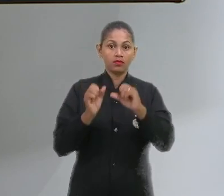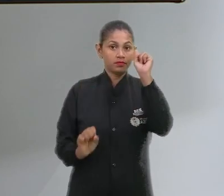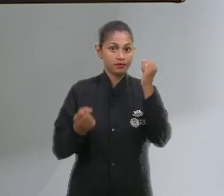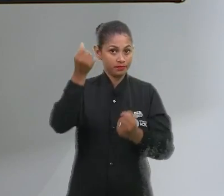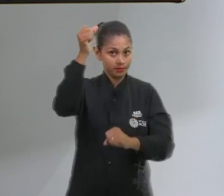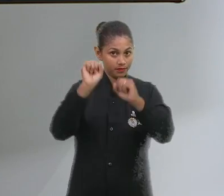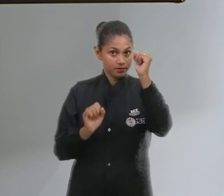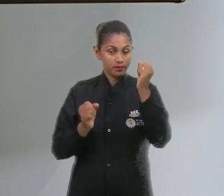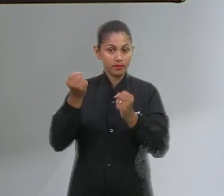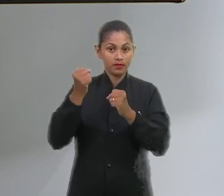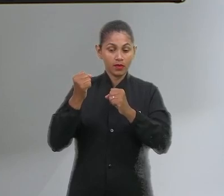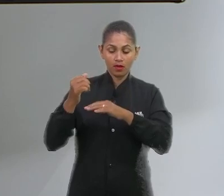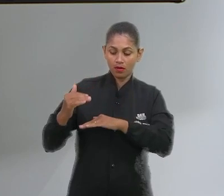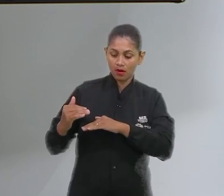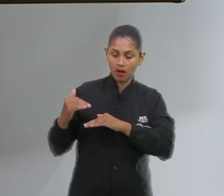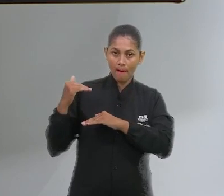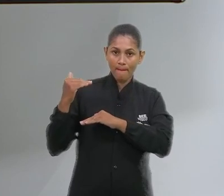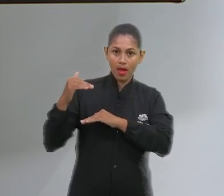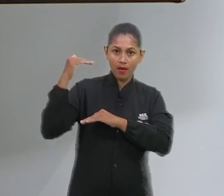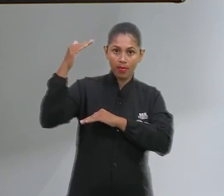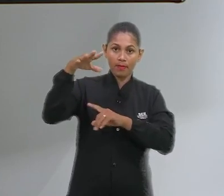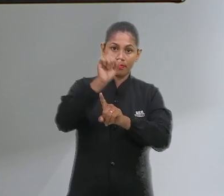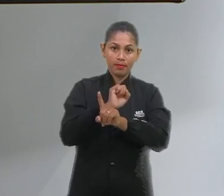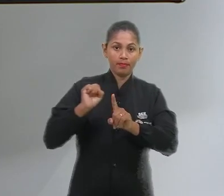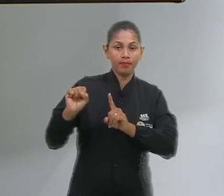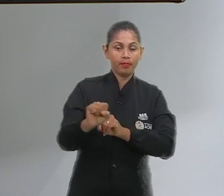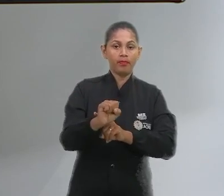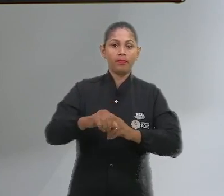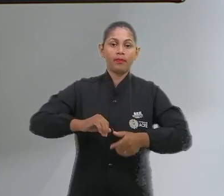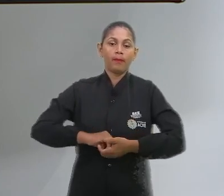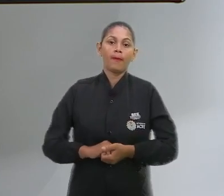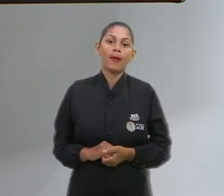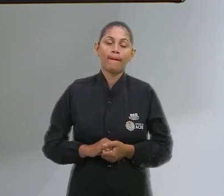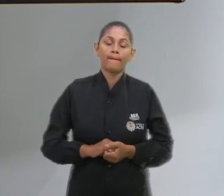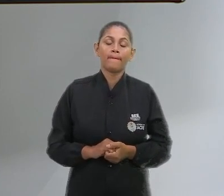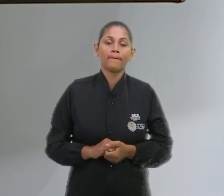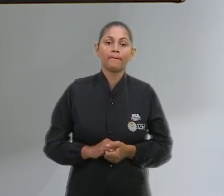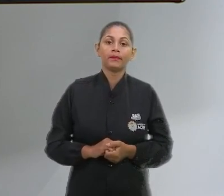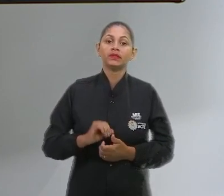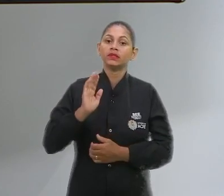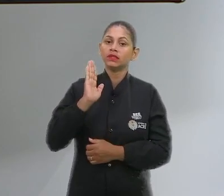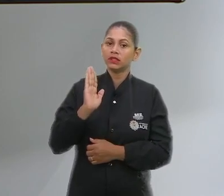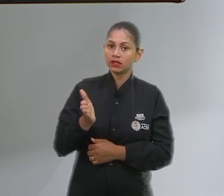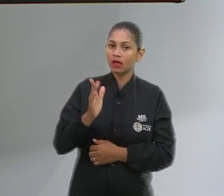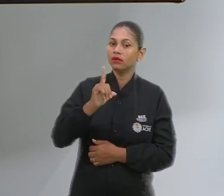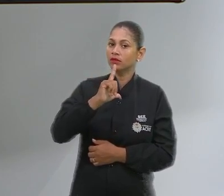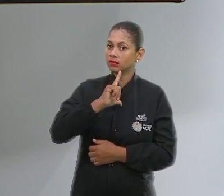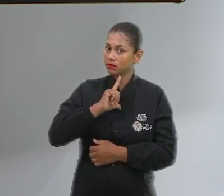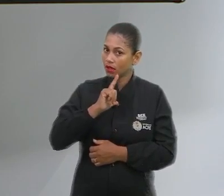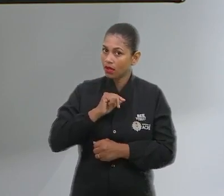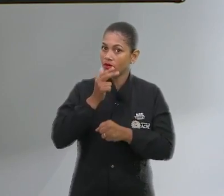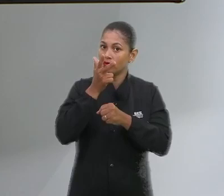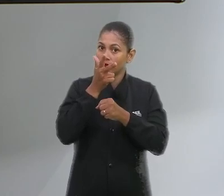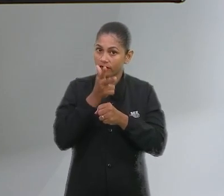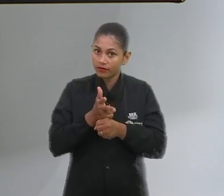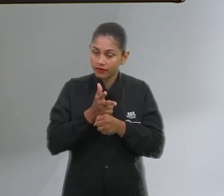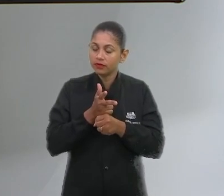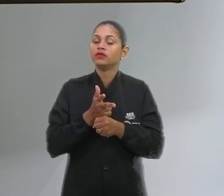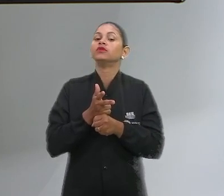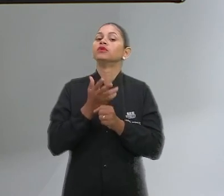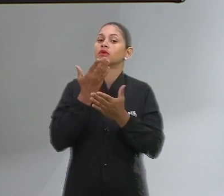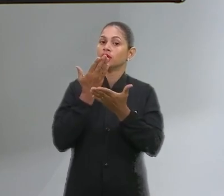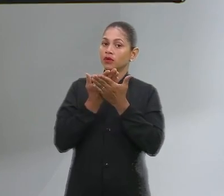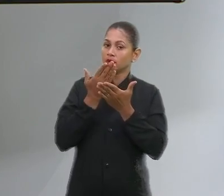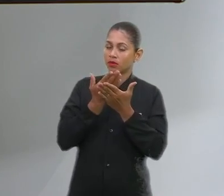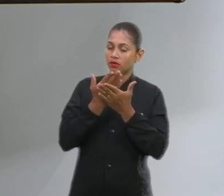industrial e classes sociais. Nós já tivemos um primeiro vídeo que eu vou relembrar para você de uma forma